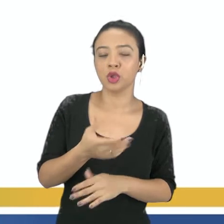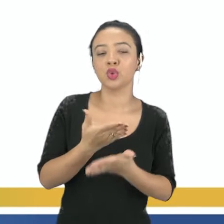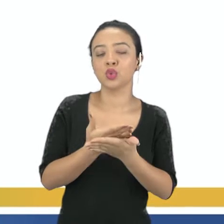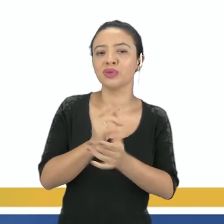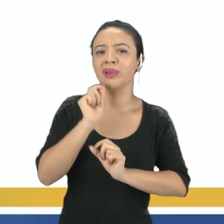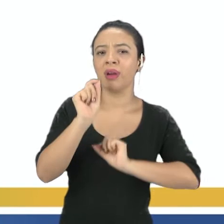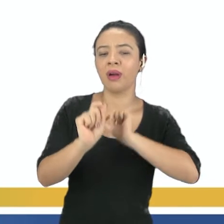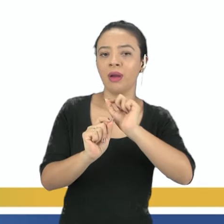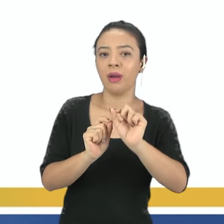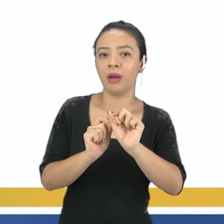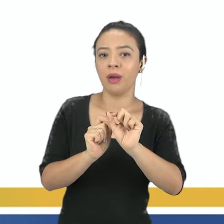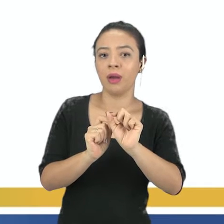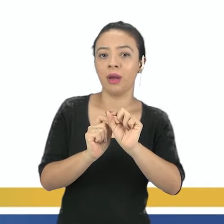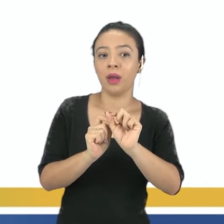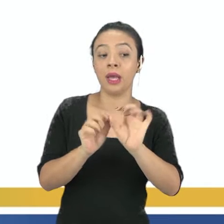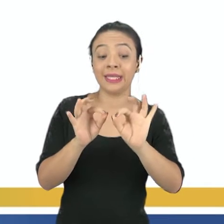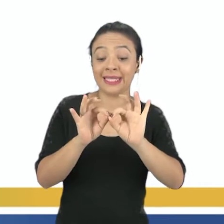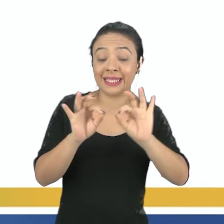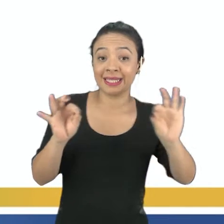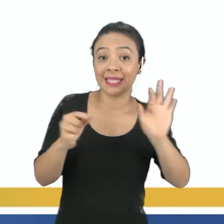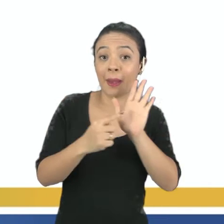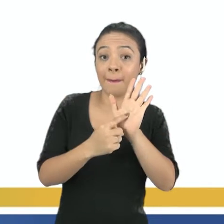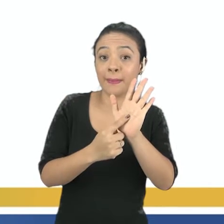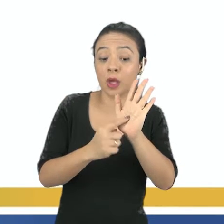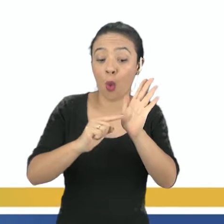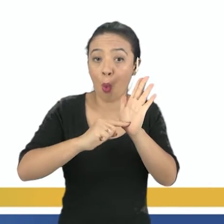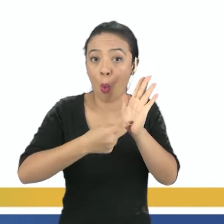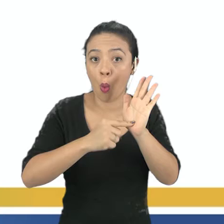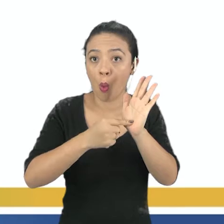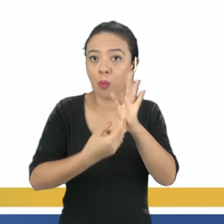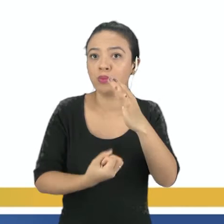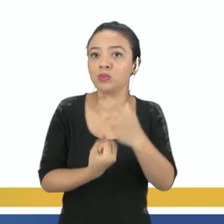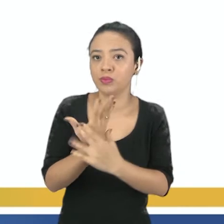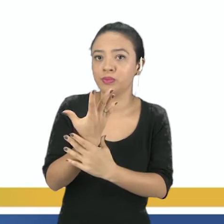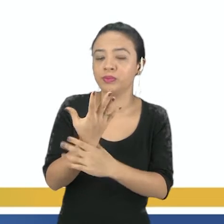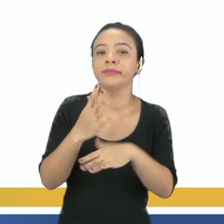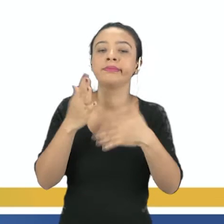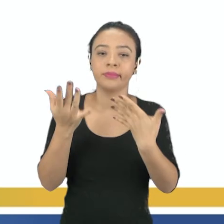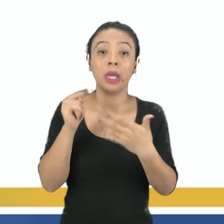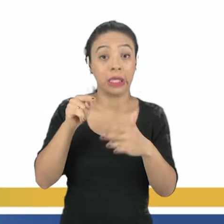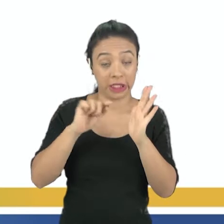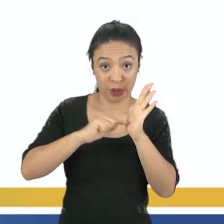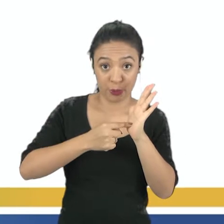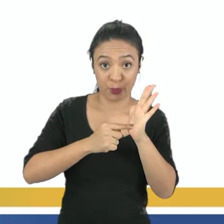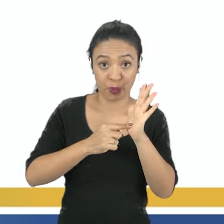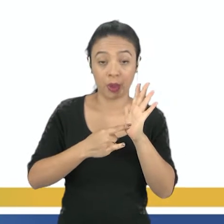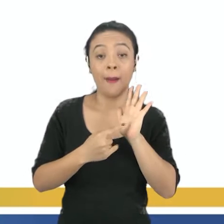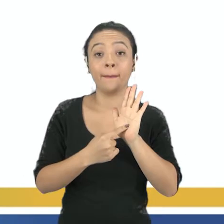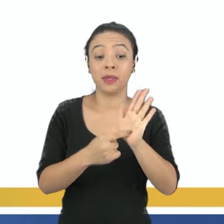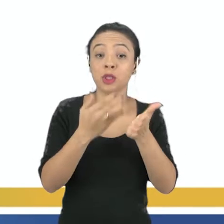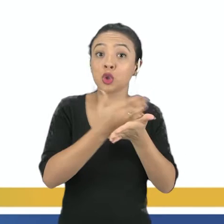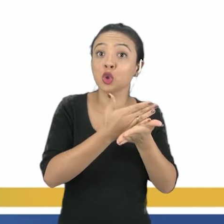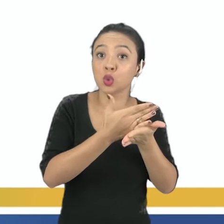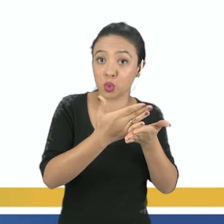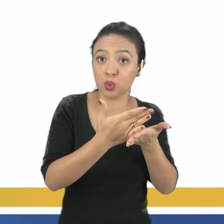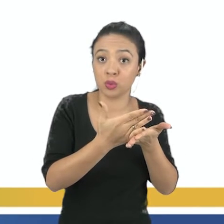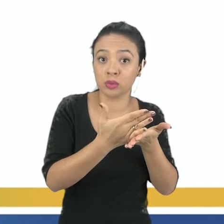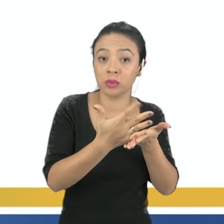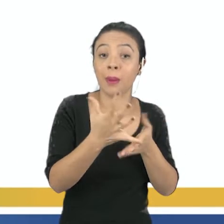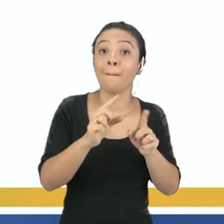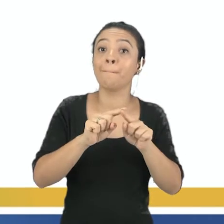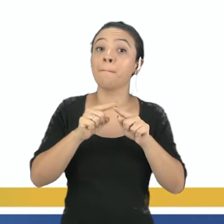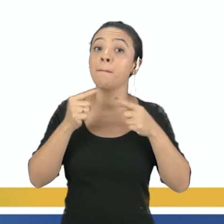vimos que as semi-retas elas são retas que apresenta um ponto de origem esse ponto ele indica seu início né